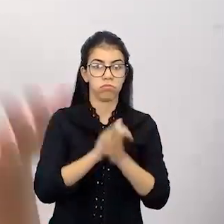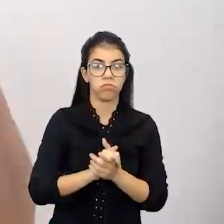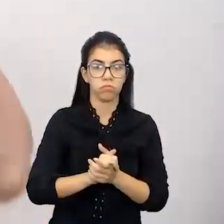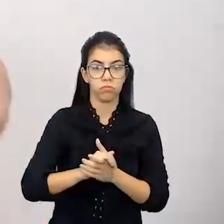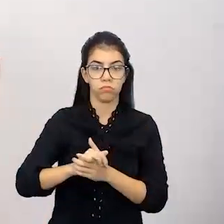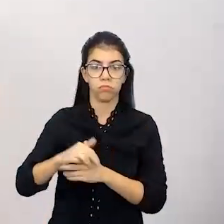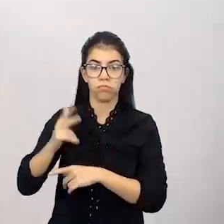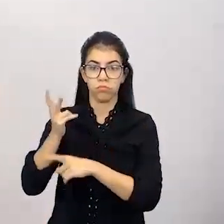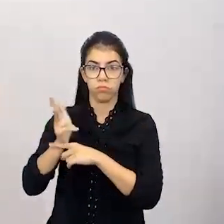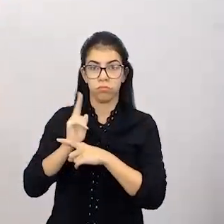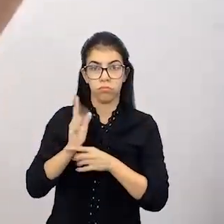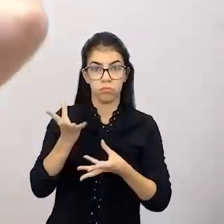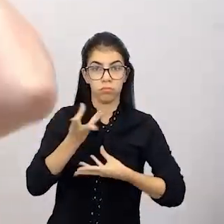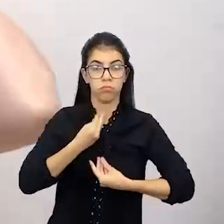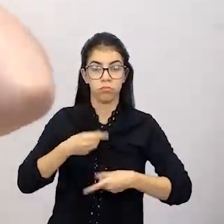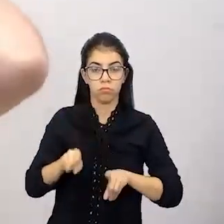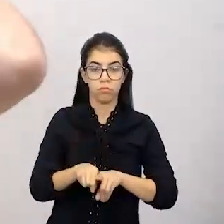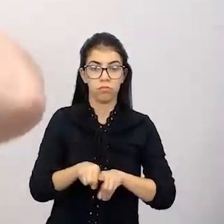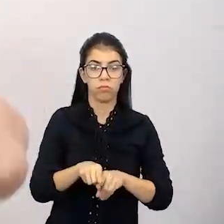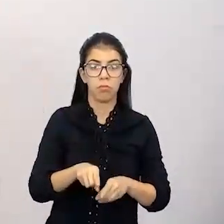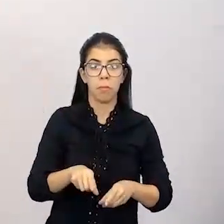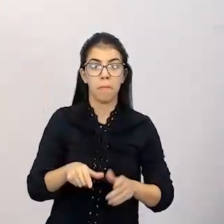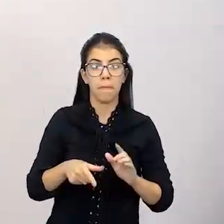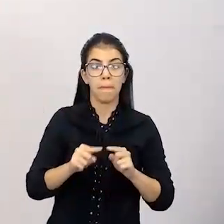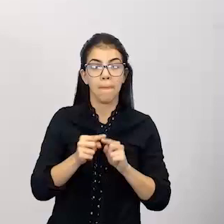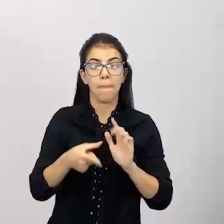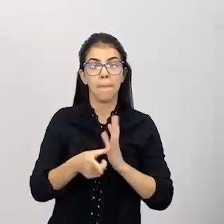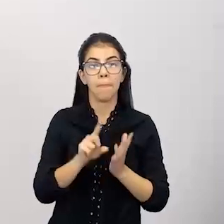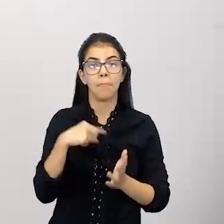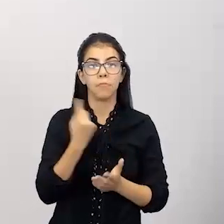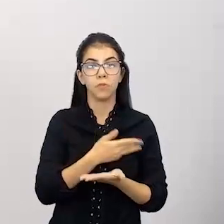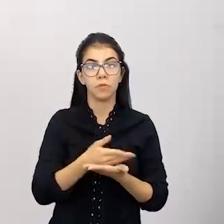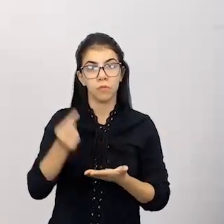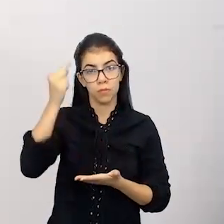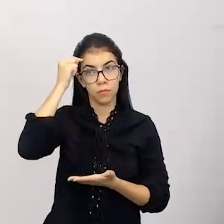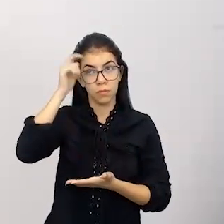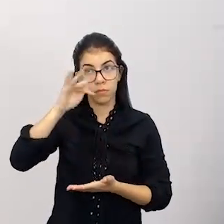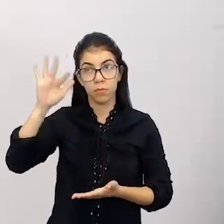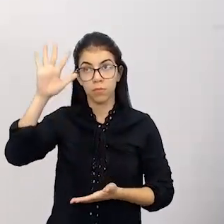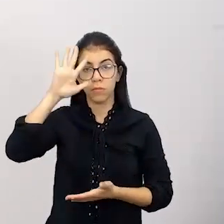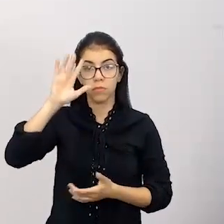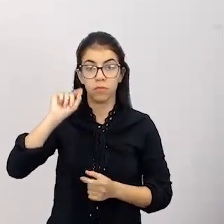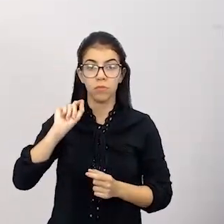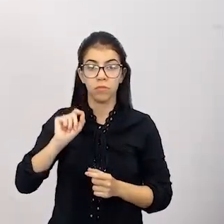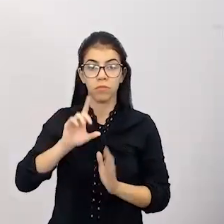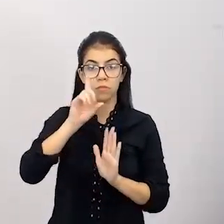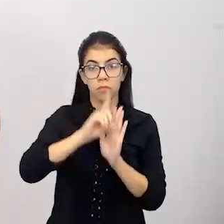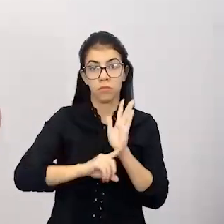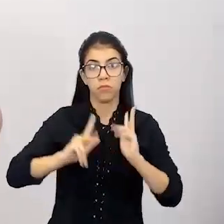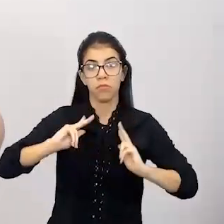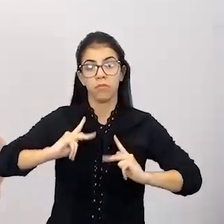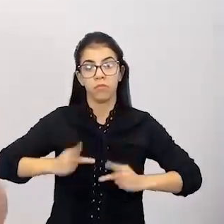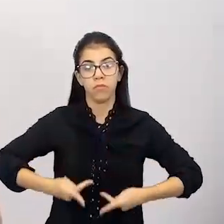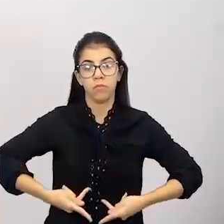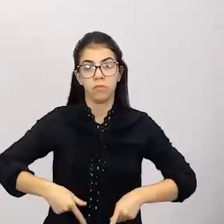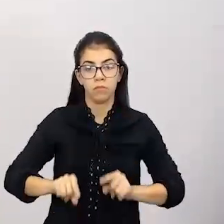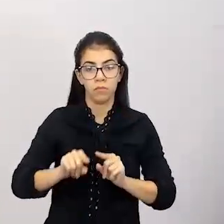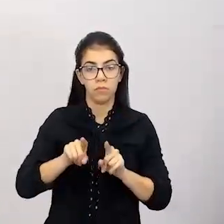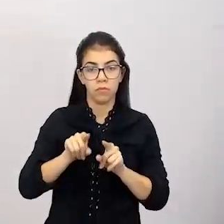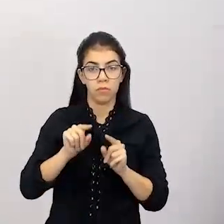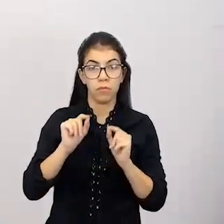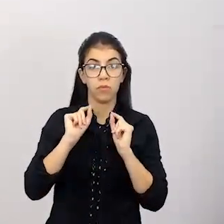de receber vocês, mas também da gente começar a pensar nessa questão de direitos humanos, né? Nessa questão